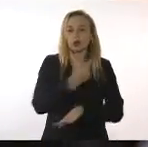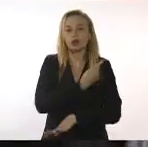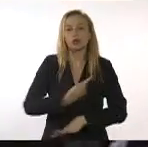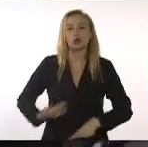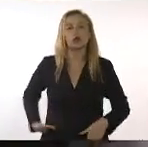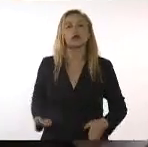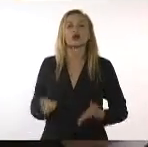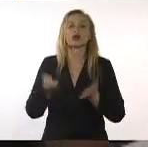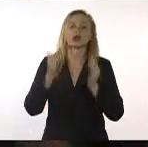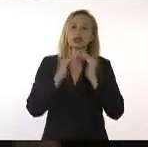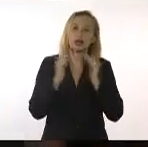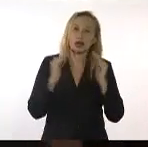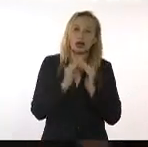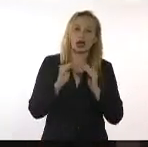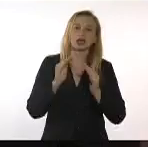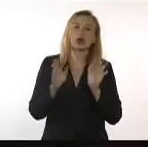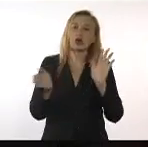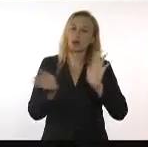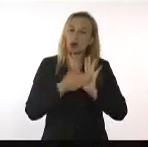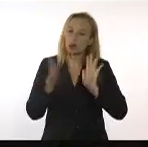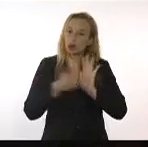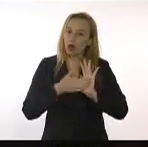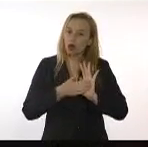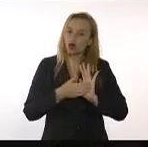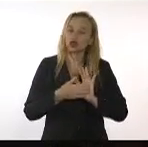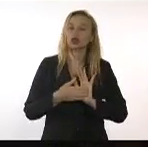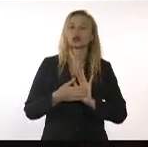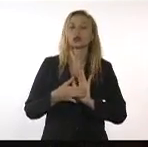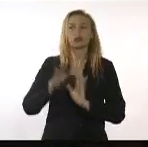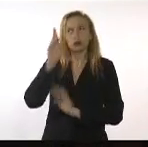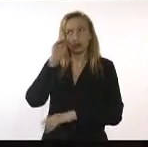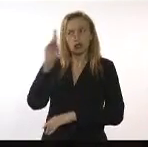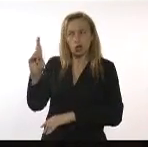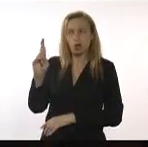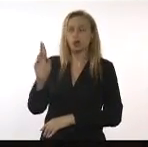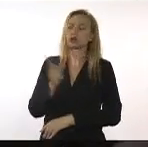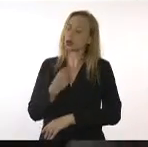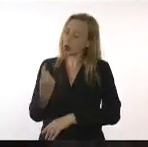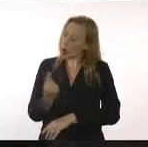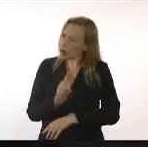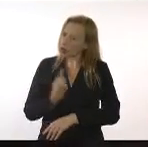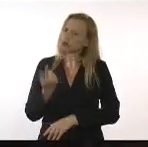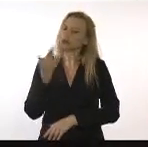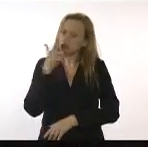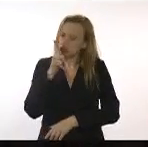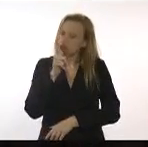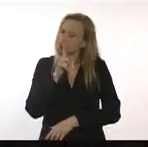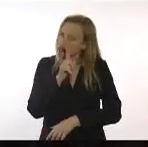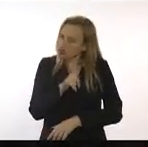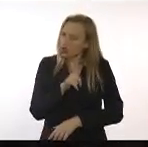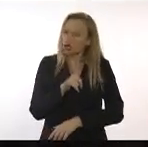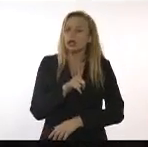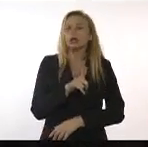casa através de uma proposta vinda pelo senhor nós conseguimos